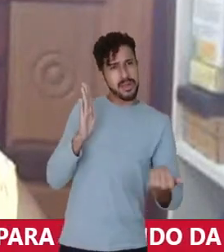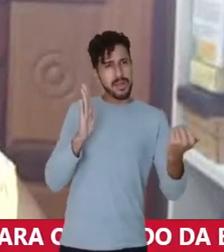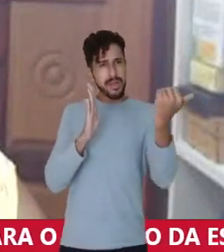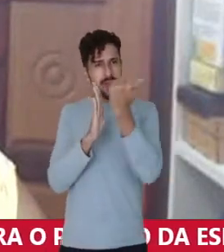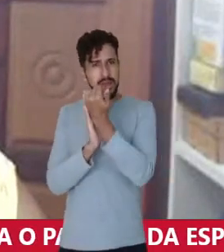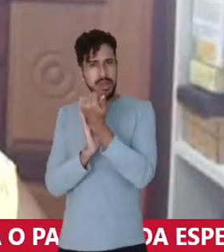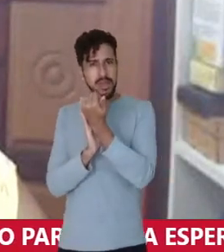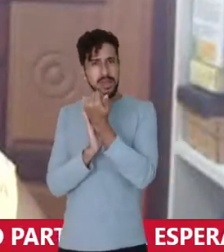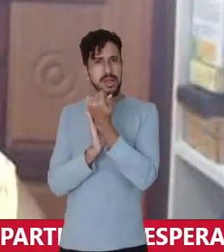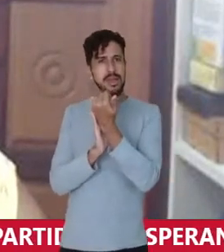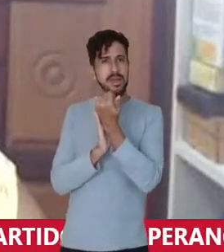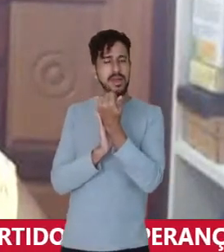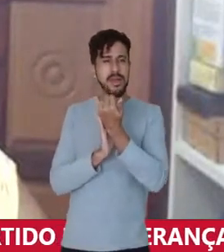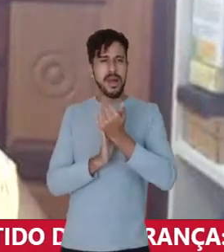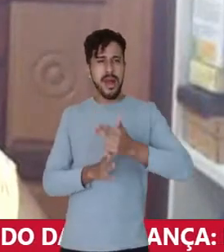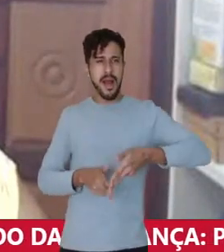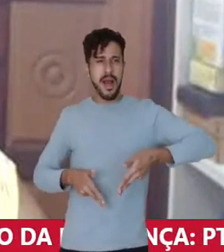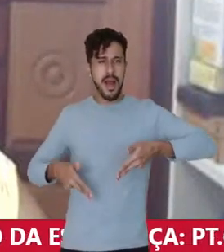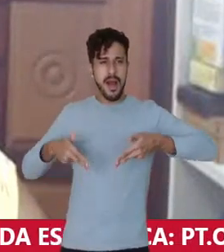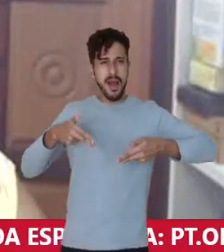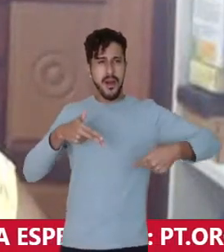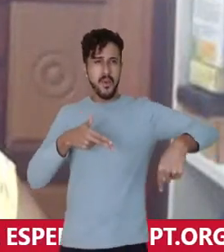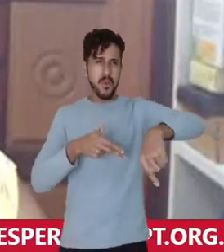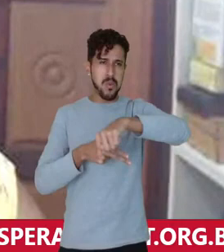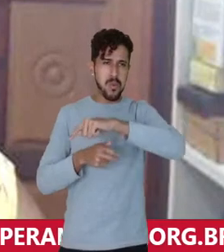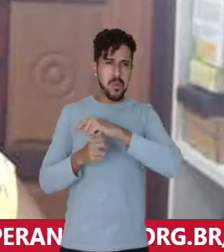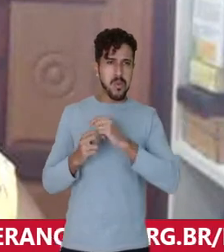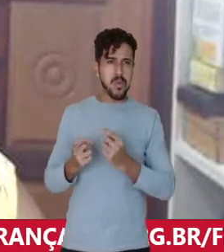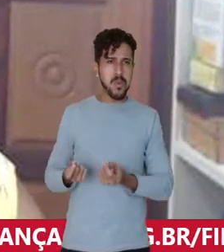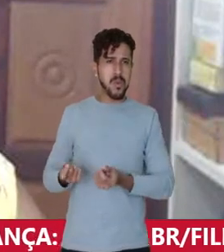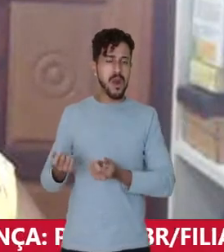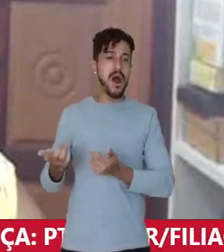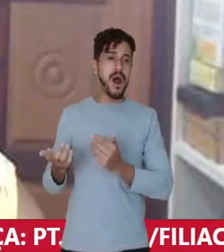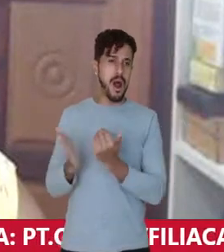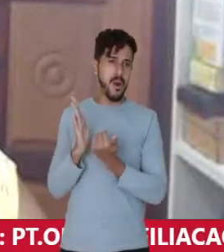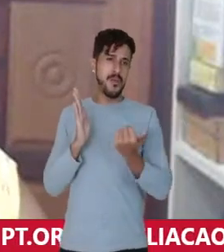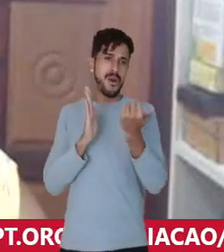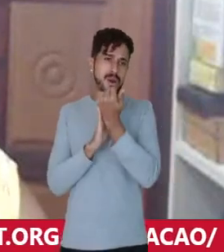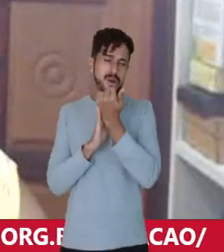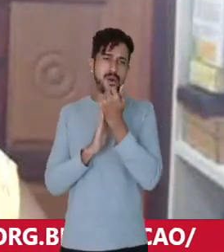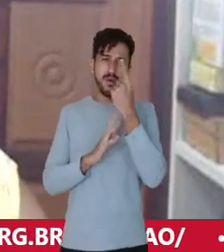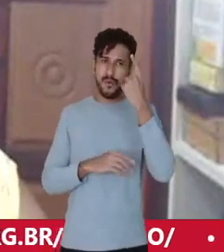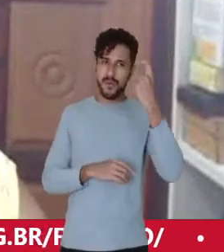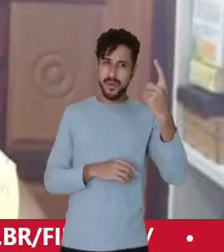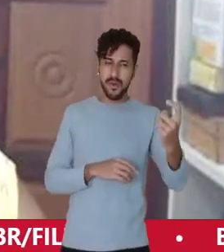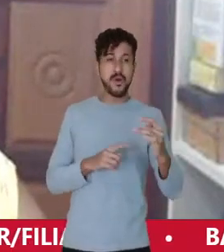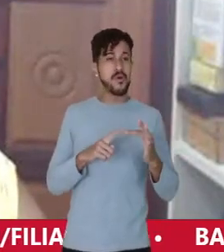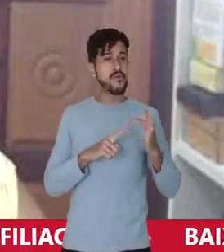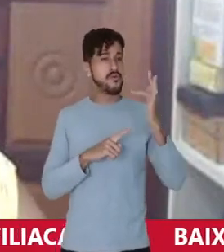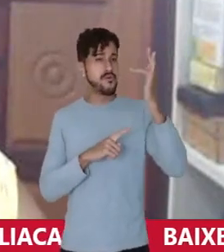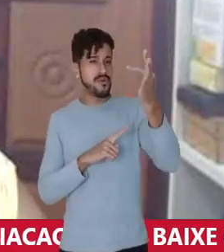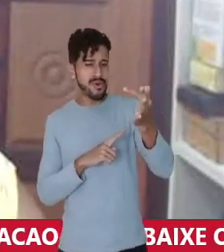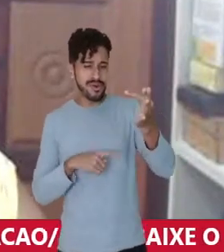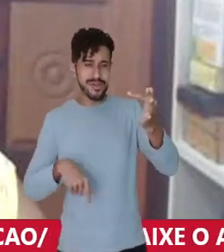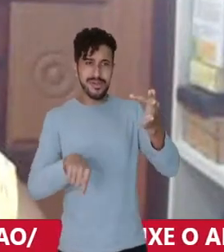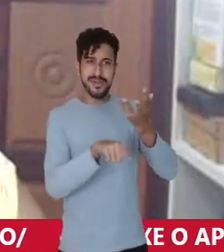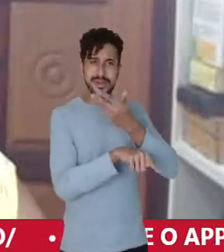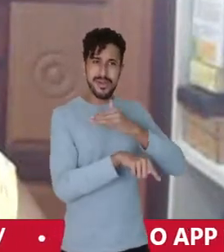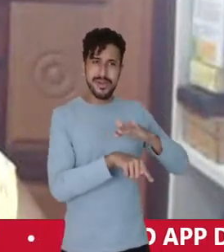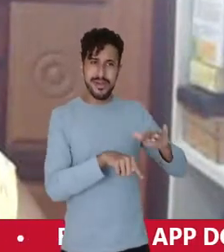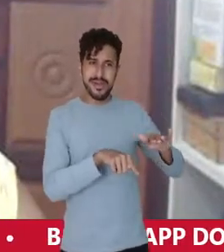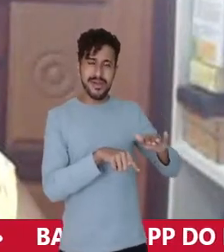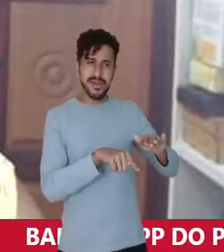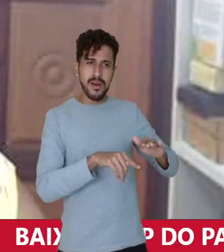na circulação de armas contribuíram para o aumento da violência. O futuro dessas crianças é